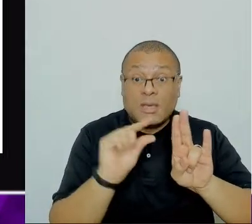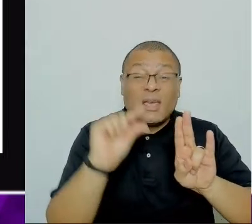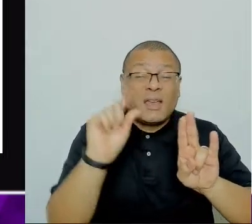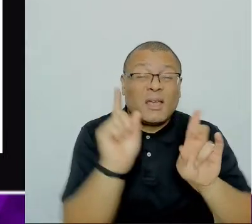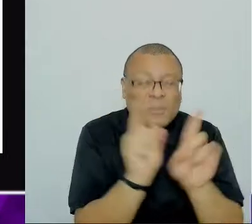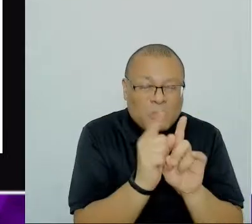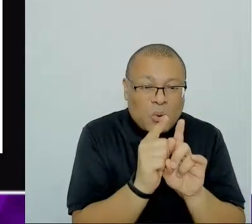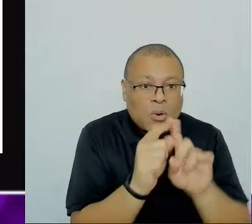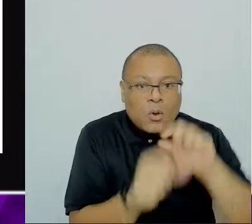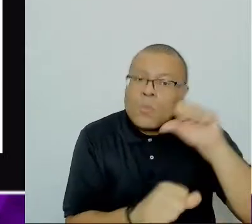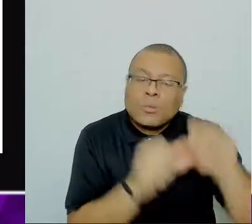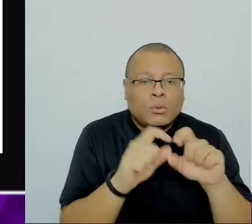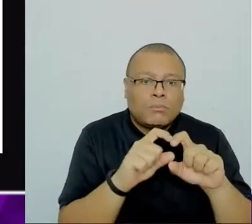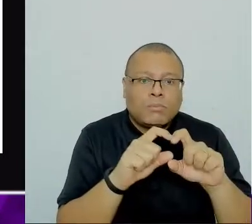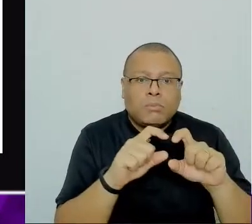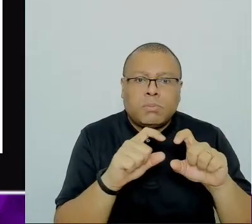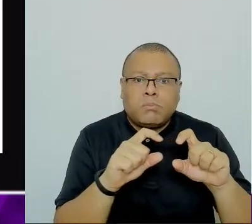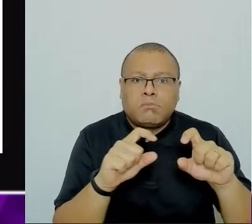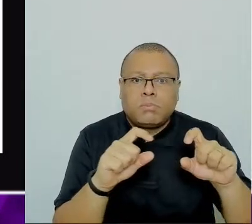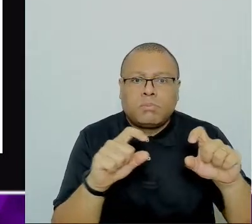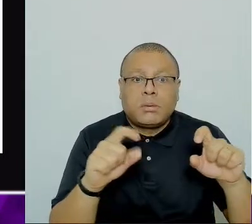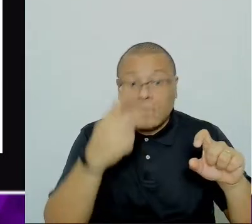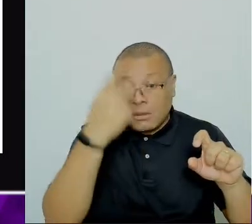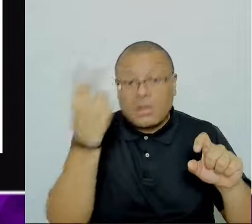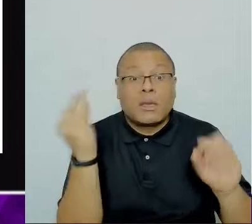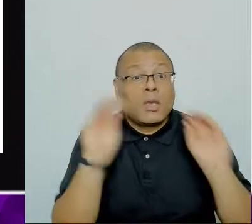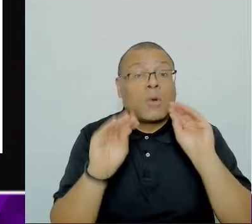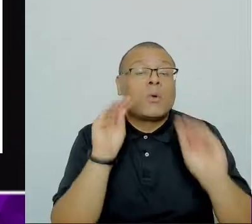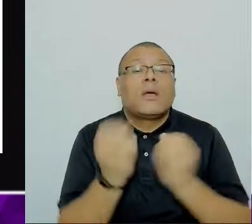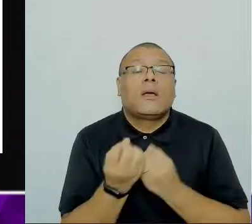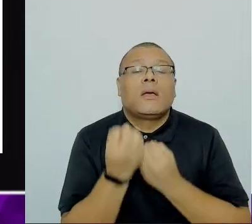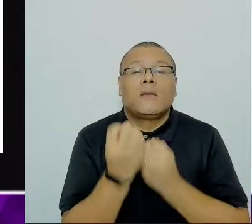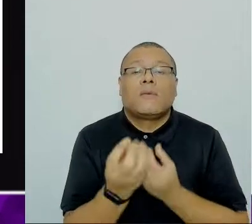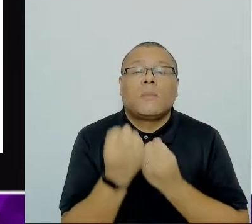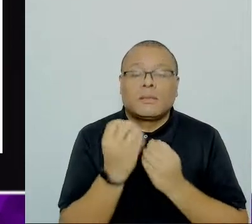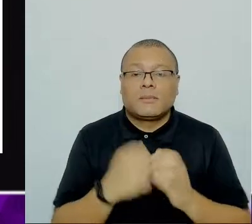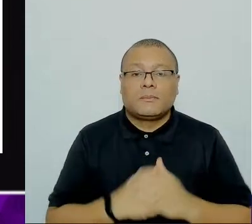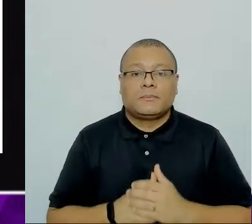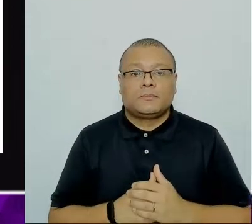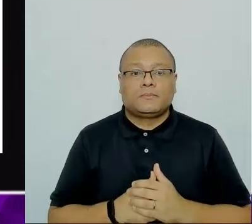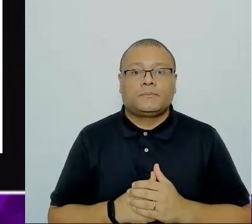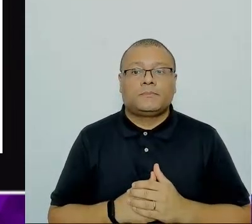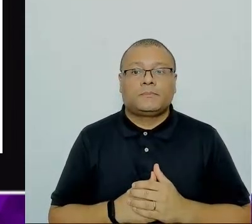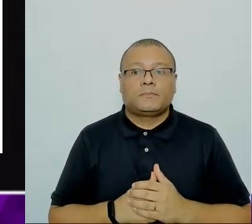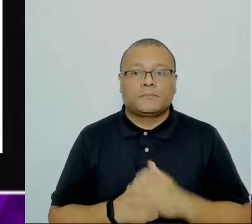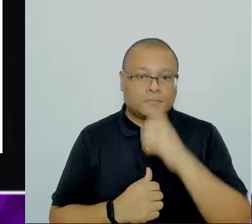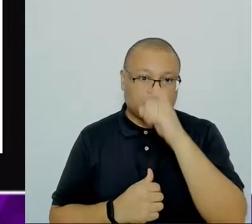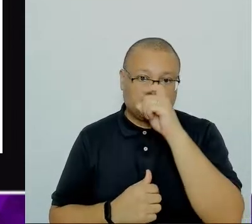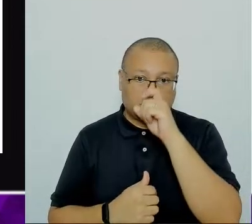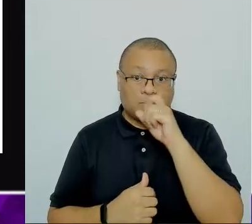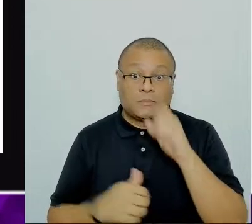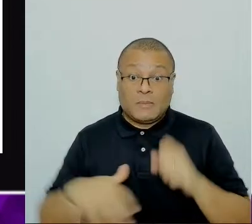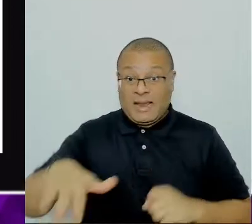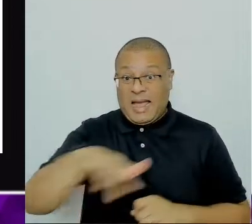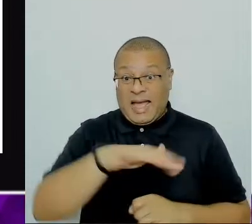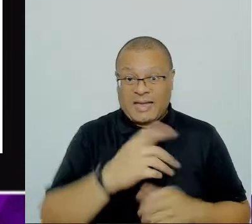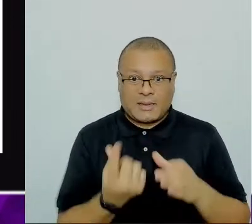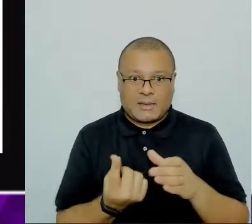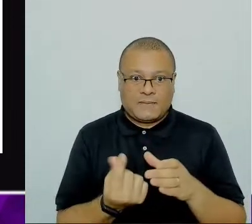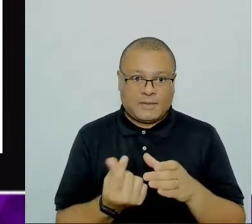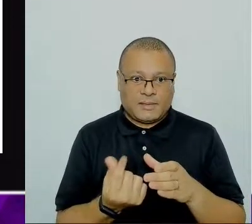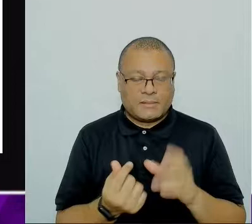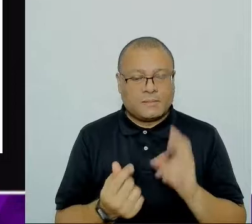a aumentar porque as pessoas realmente queriam colocar mais coisas que isso. E no mercado financeiro, se a gente for olhar